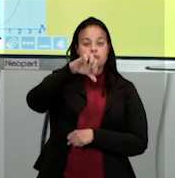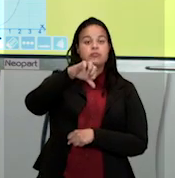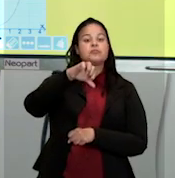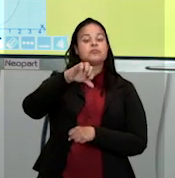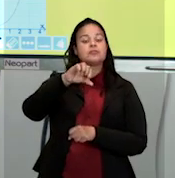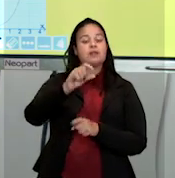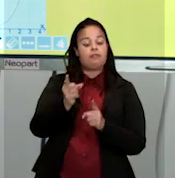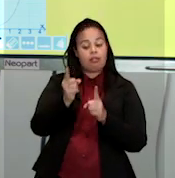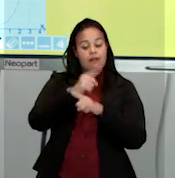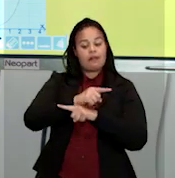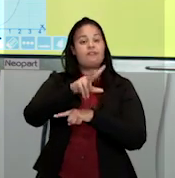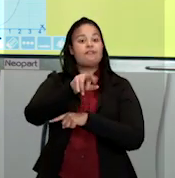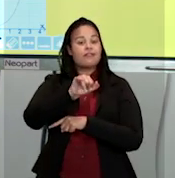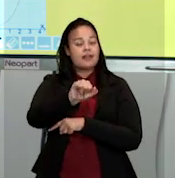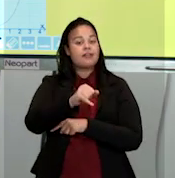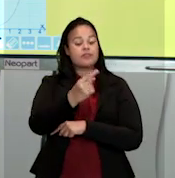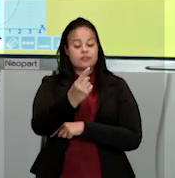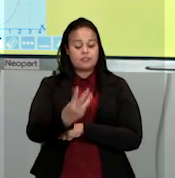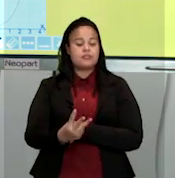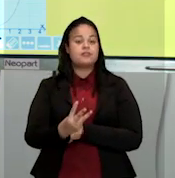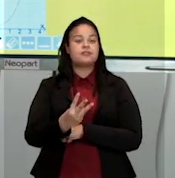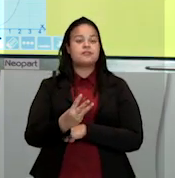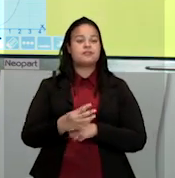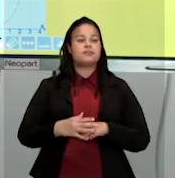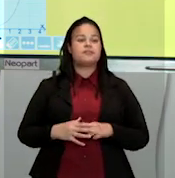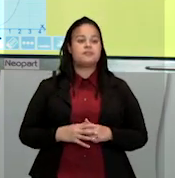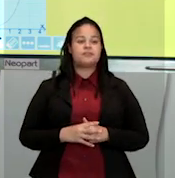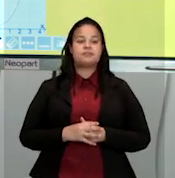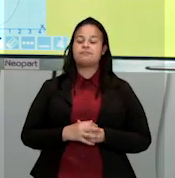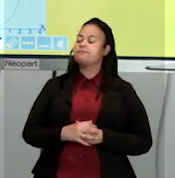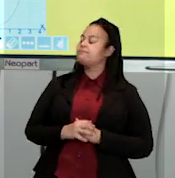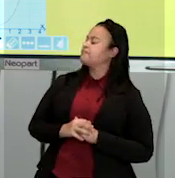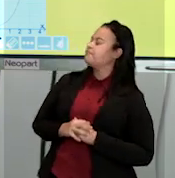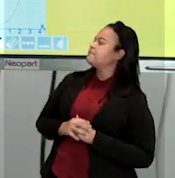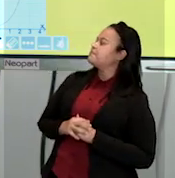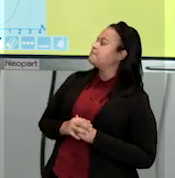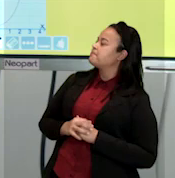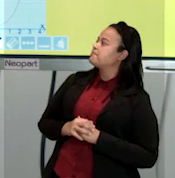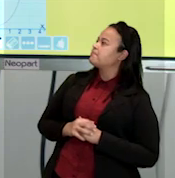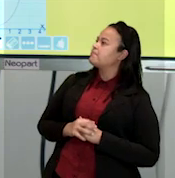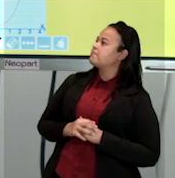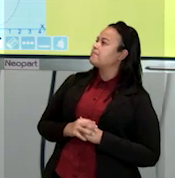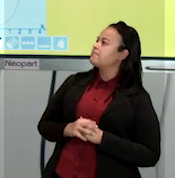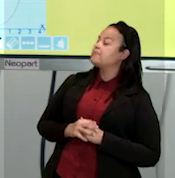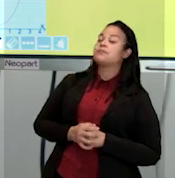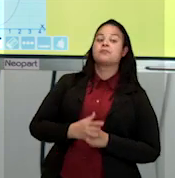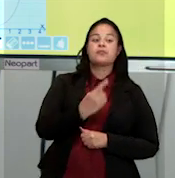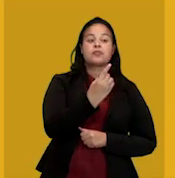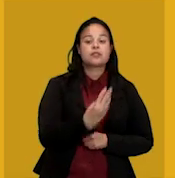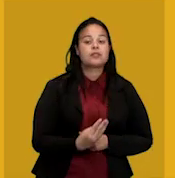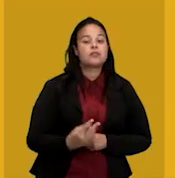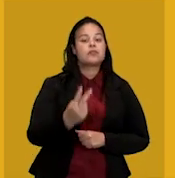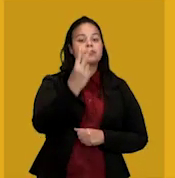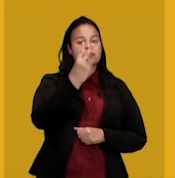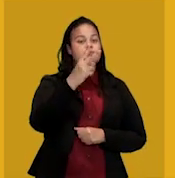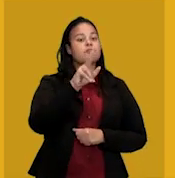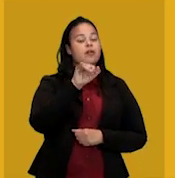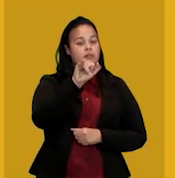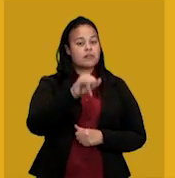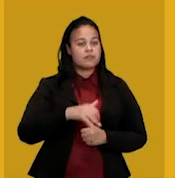inverter, vai ficar 1/3, né? Eu vou só escrever aqui, ó, 1/3 elevado a 2, invertendo aqui,